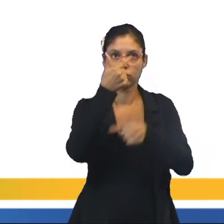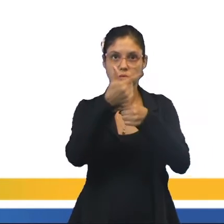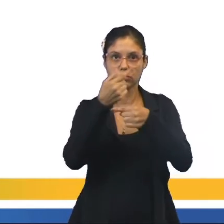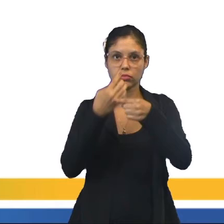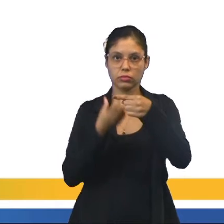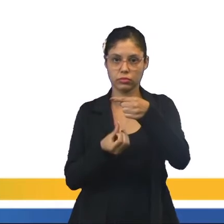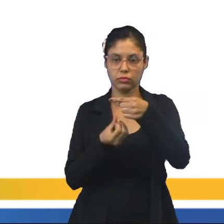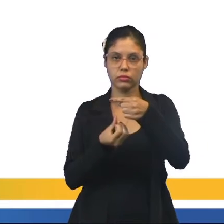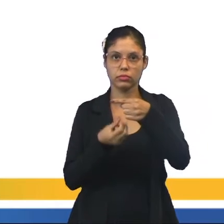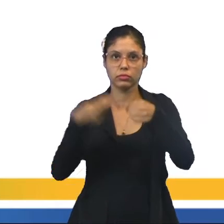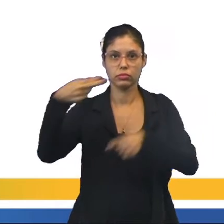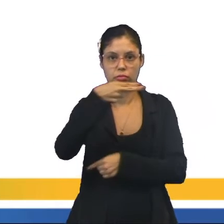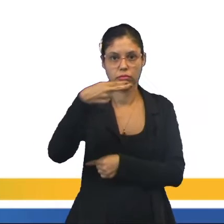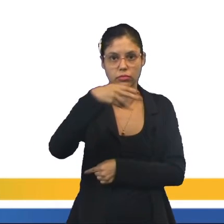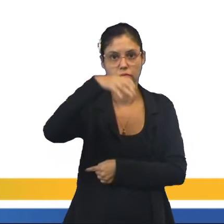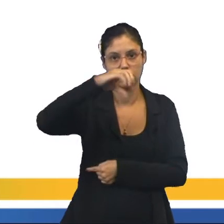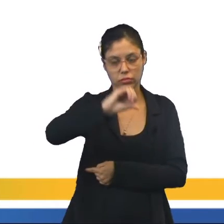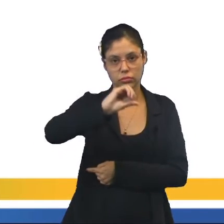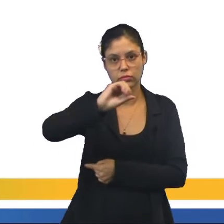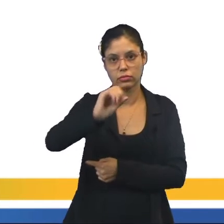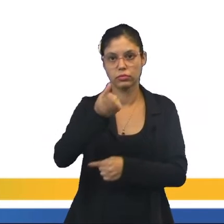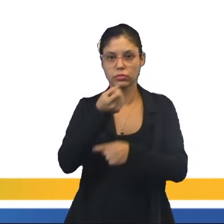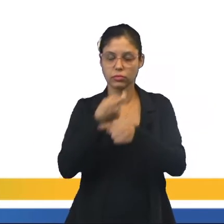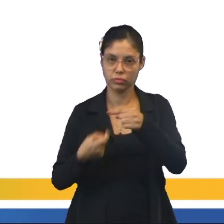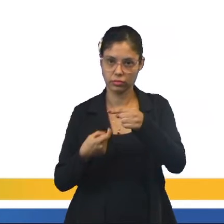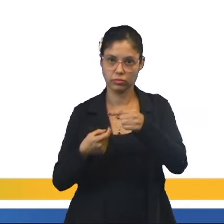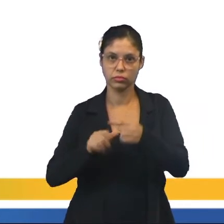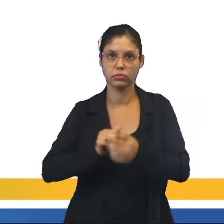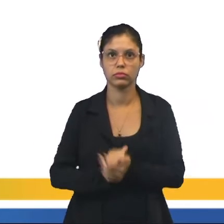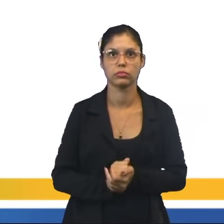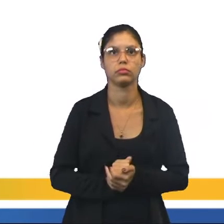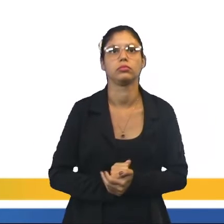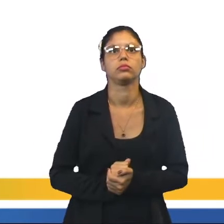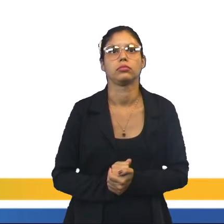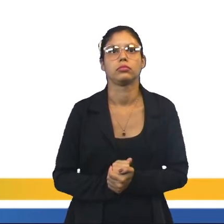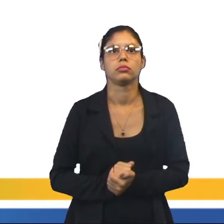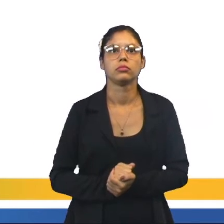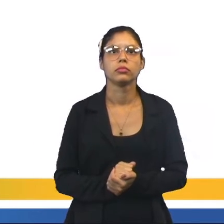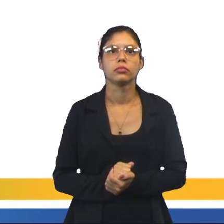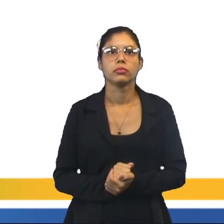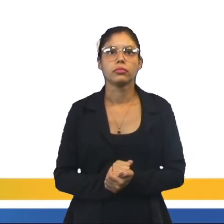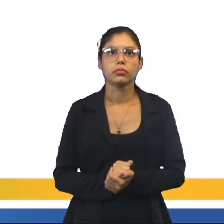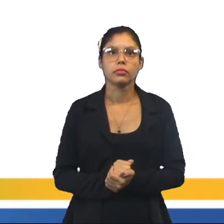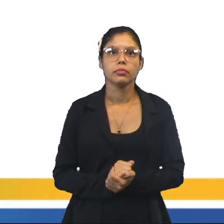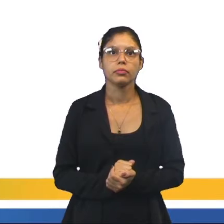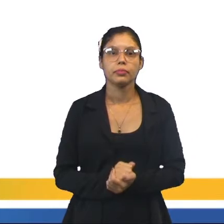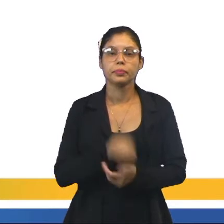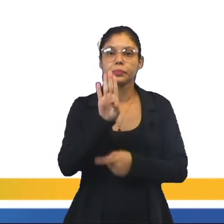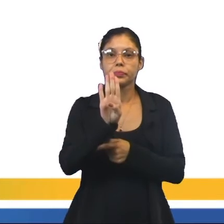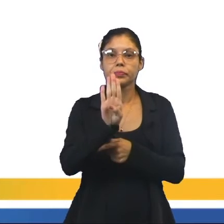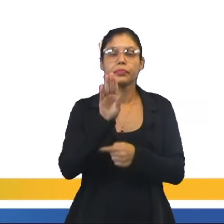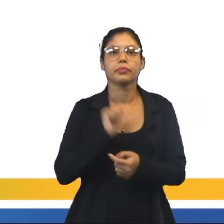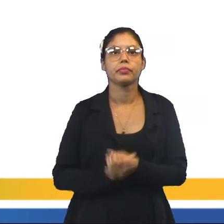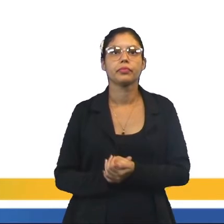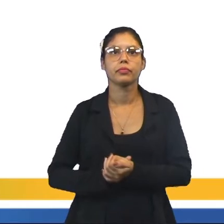seguinte: 2 sobre 6 é igual a 9 sobre x. E o